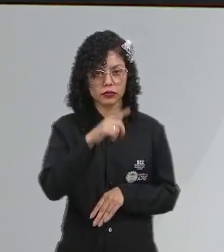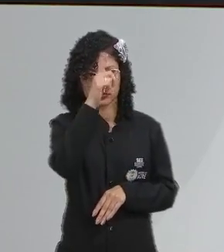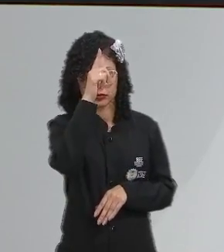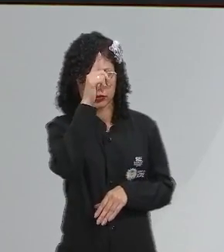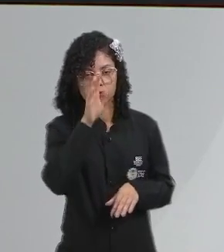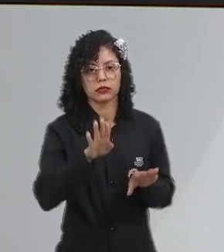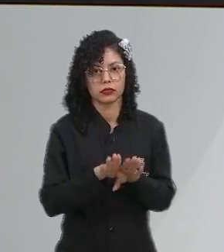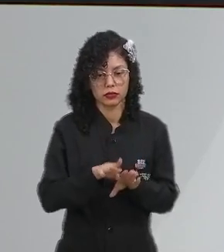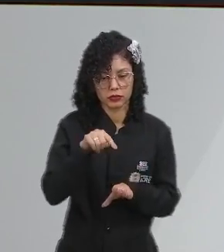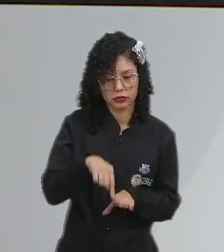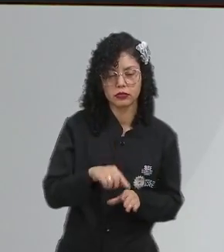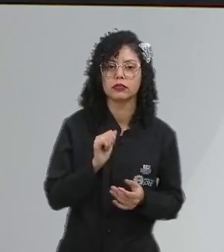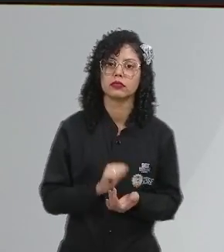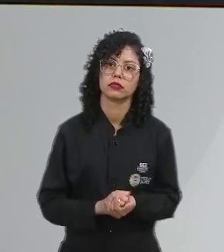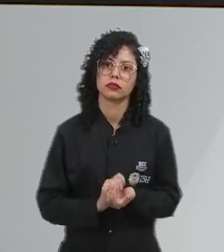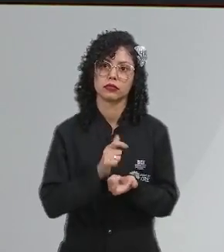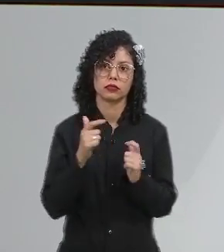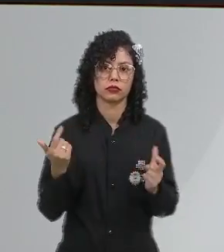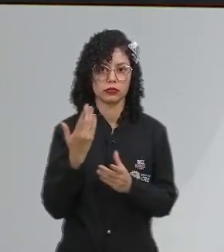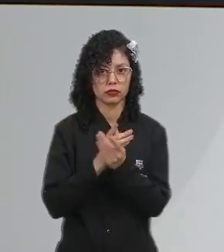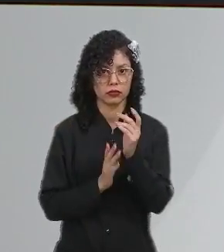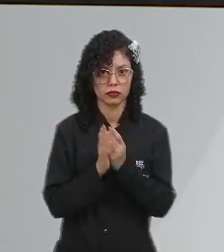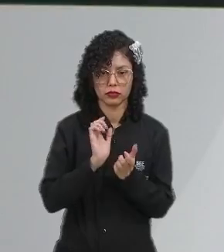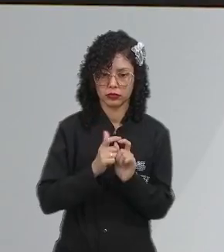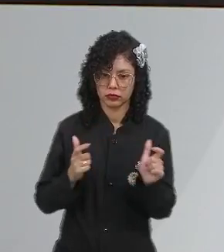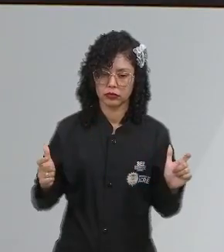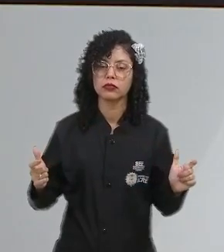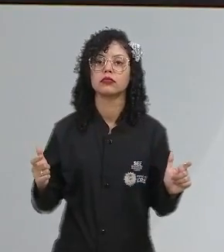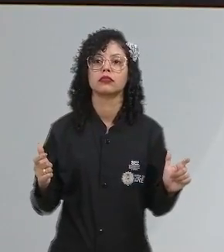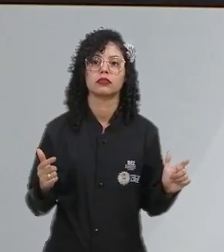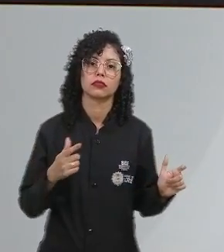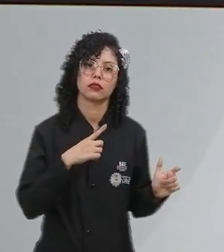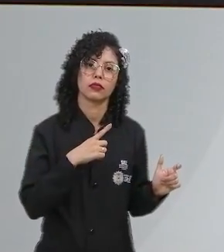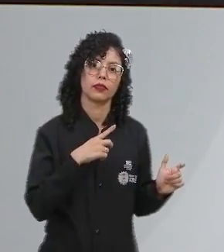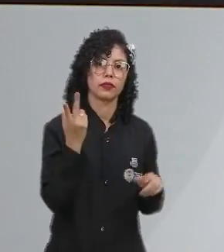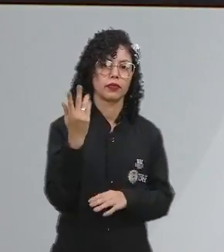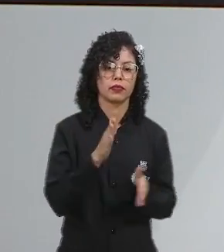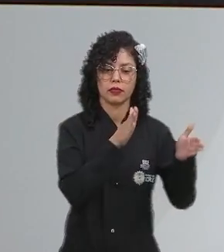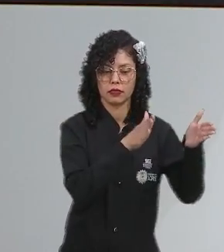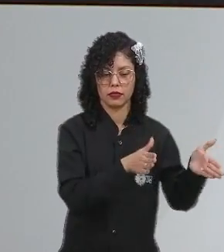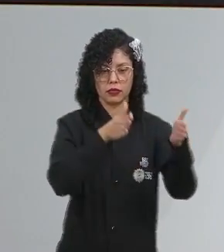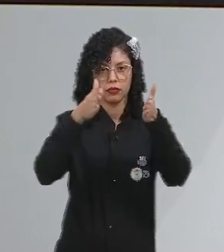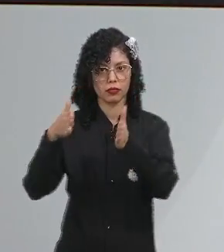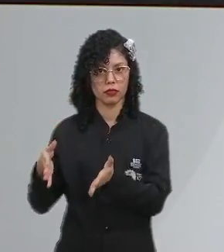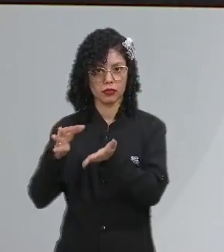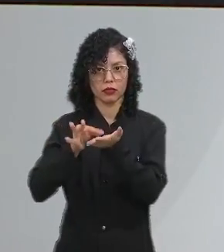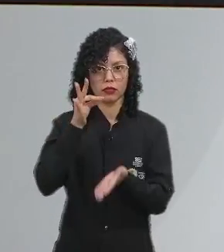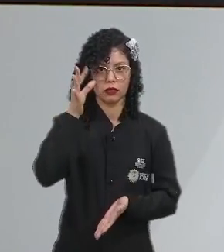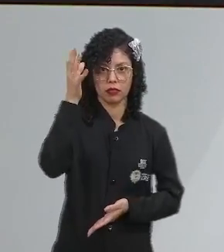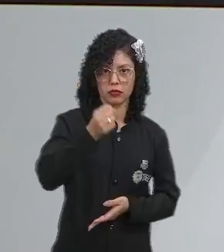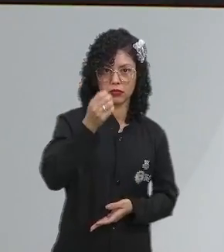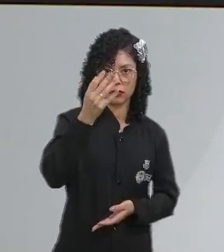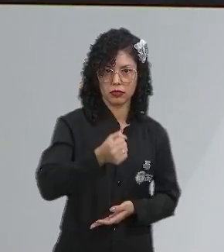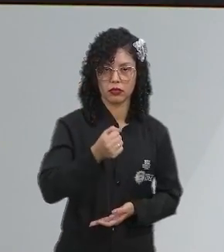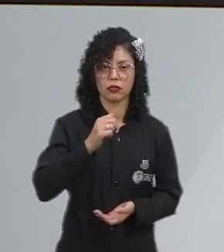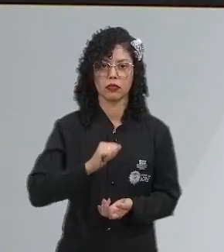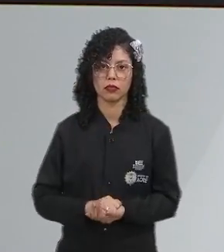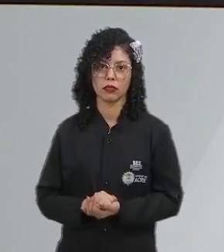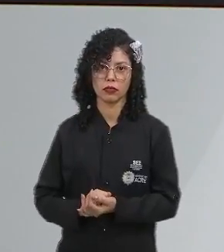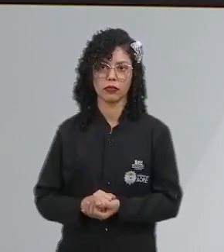concentrando nas mãos desses grandes latifundiários. E aí que nós vamos ter o período do café com leite, ou da República do Café com